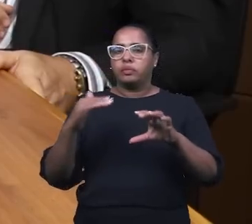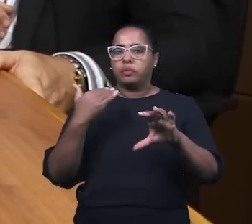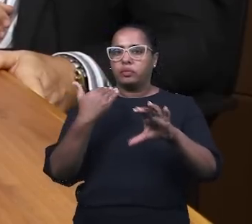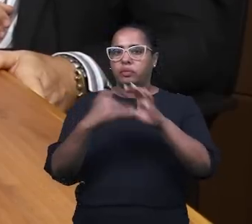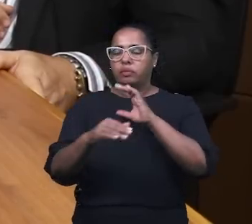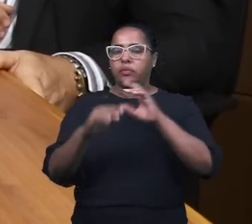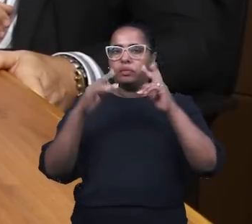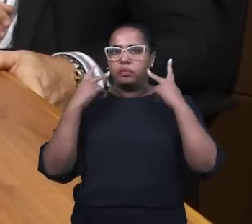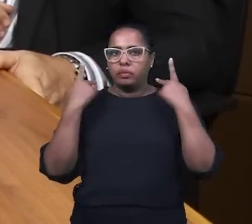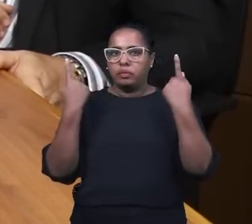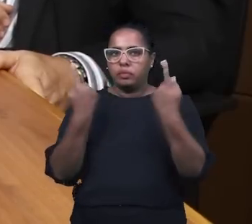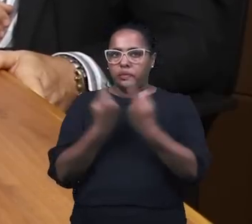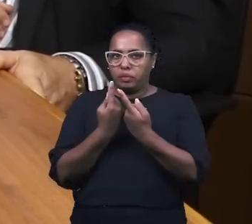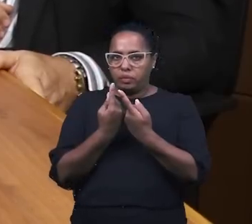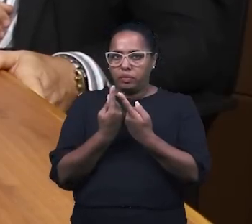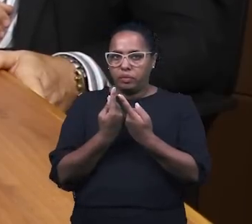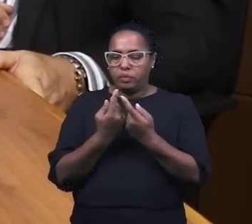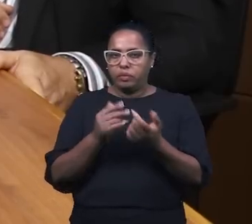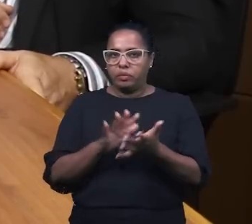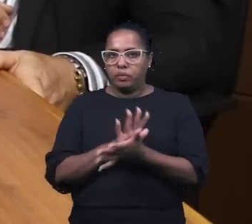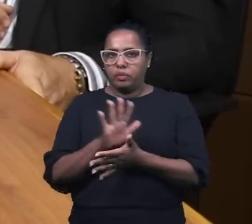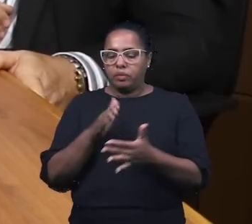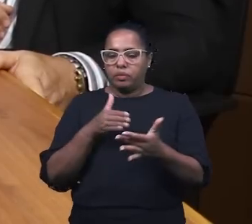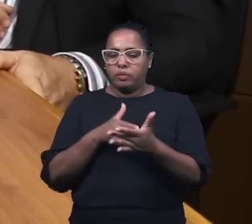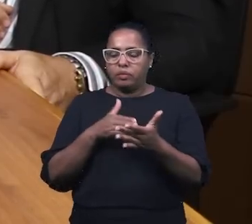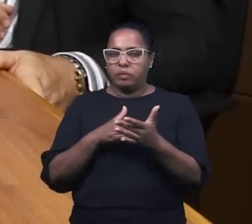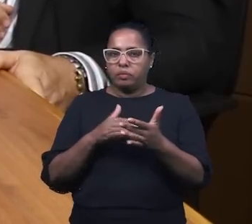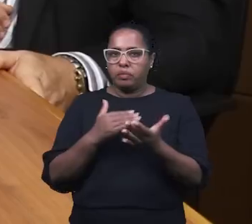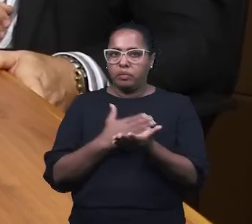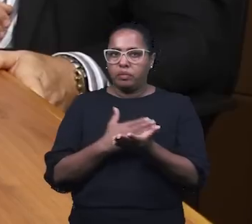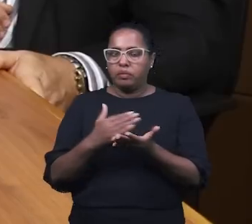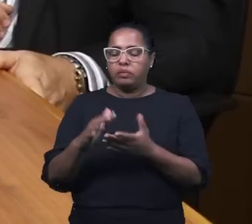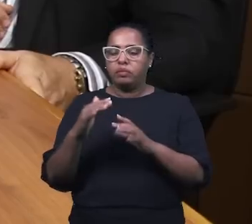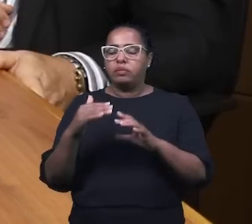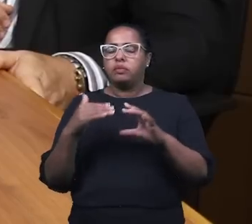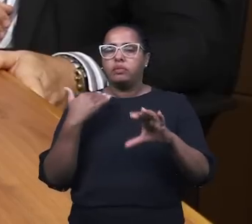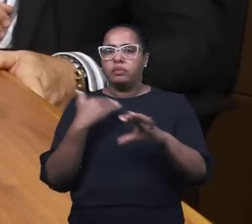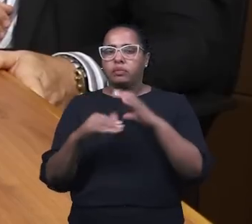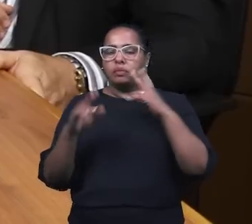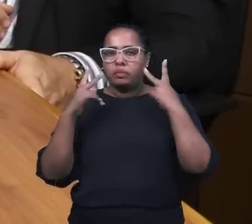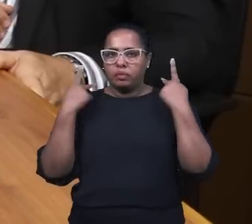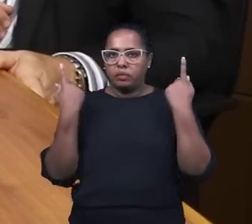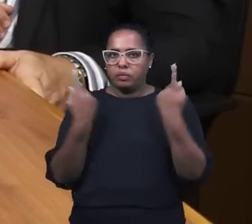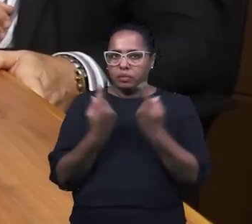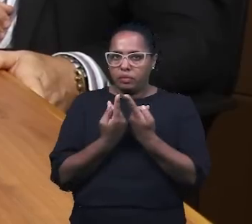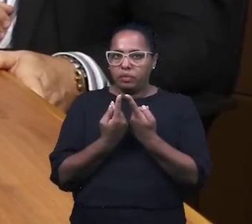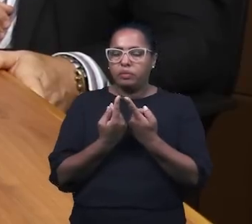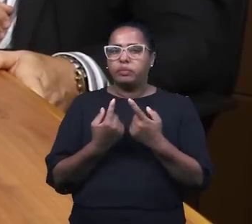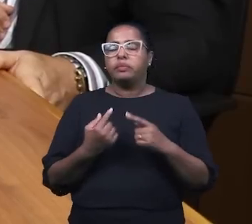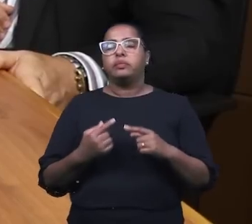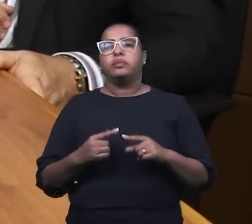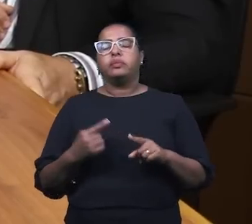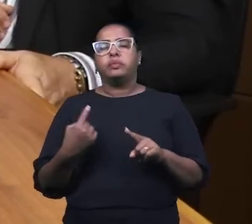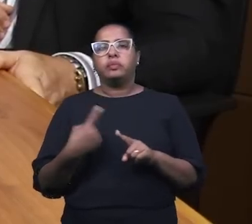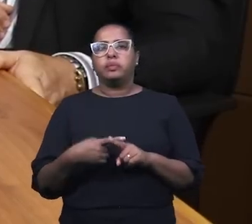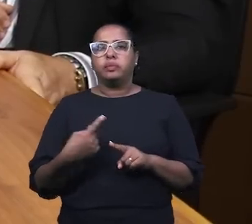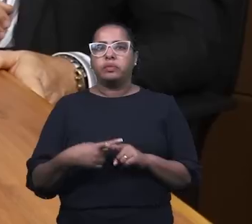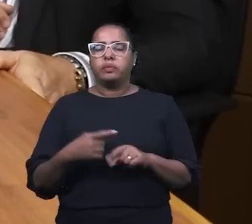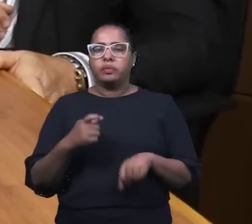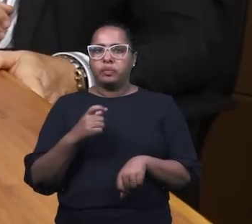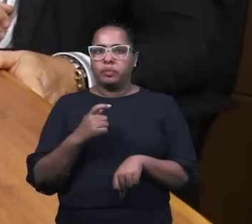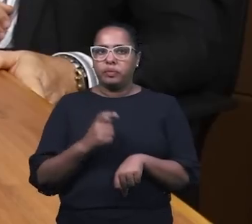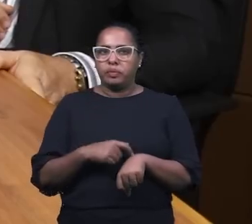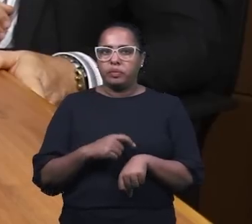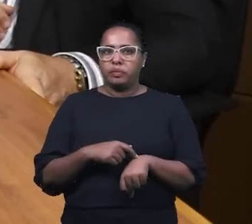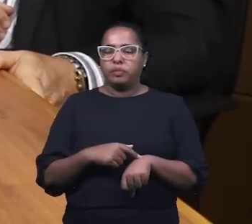o presbitério. Nada impede que desde o início também seja enviado ao presbitério. Até porque